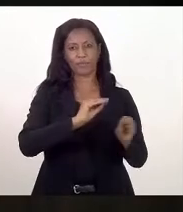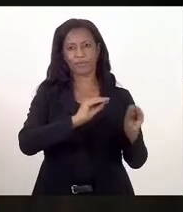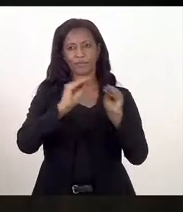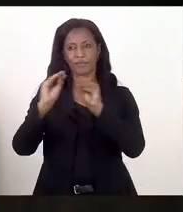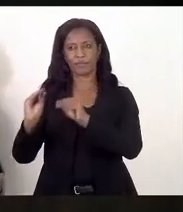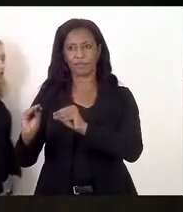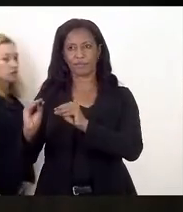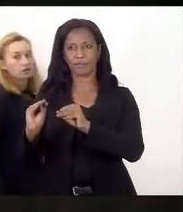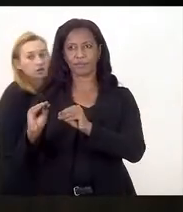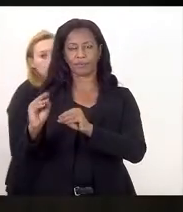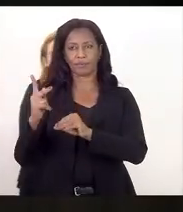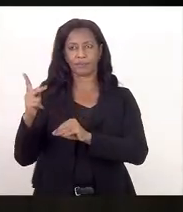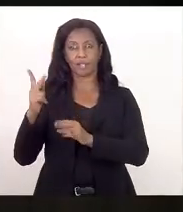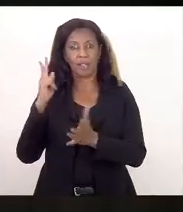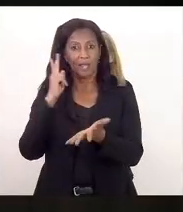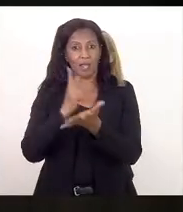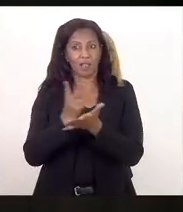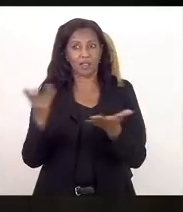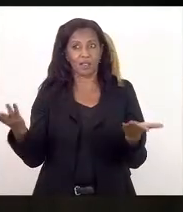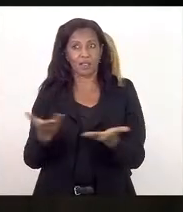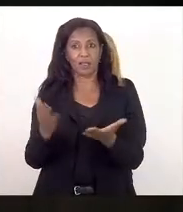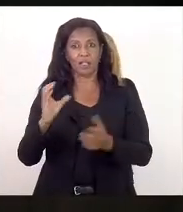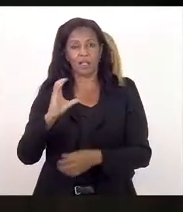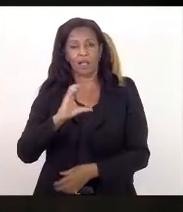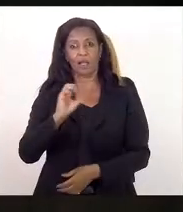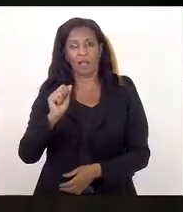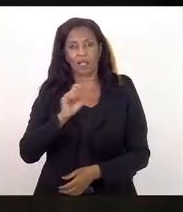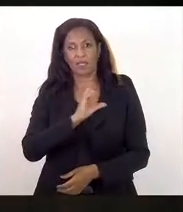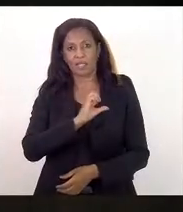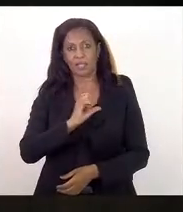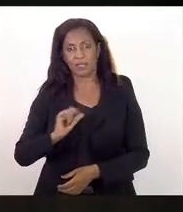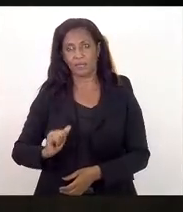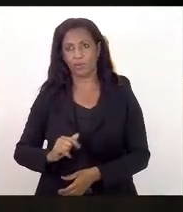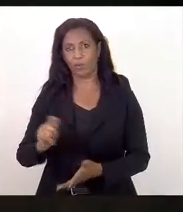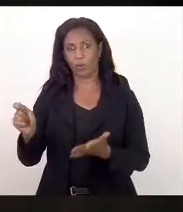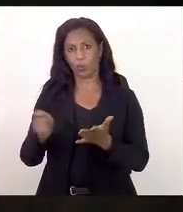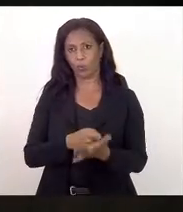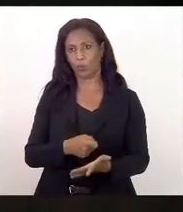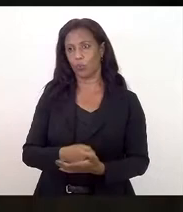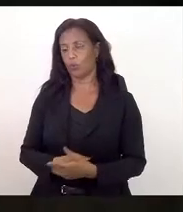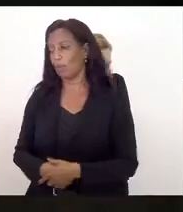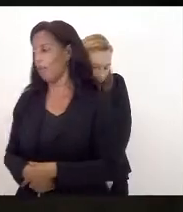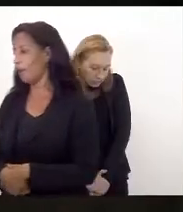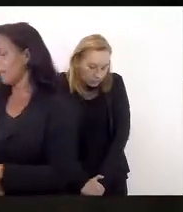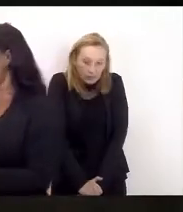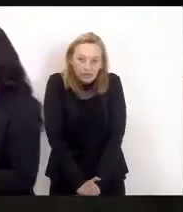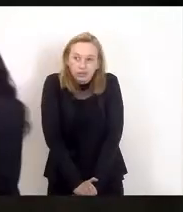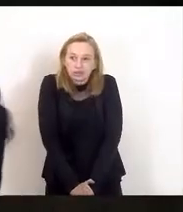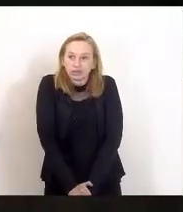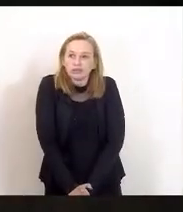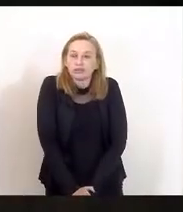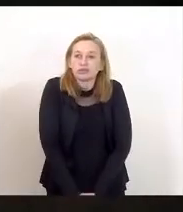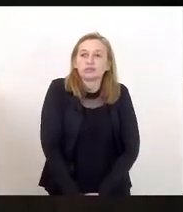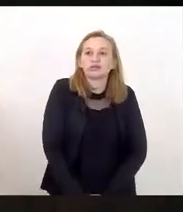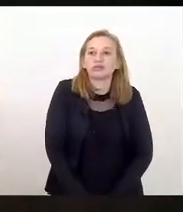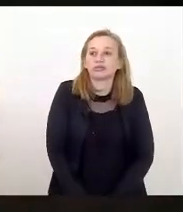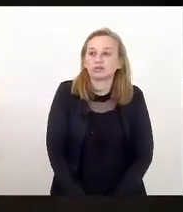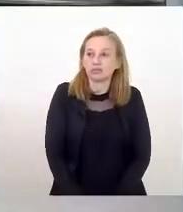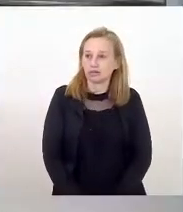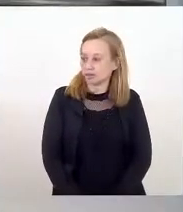para ainda hoje para a Casa Civil para o governador sancionado. Bom, a presidência